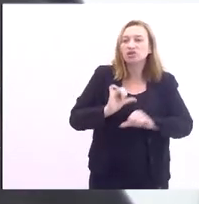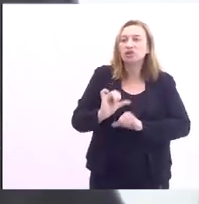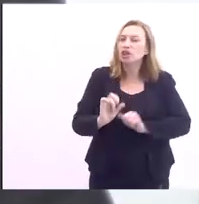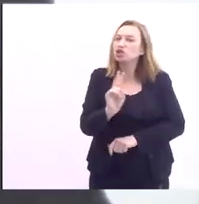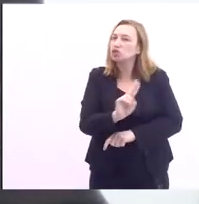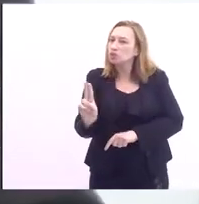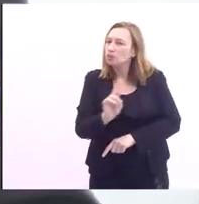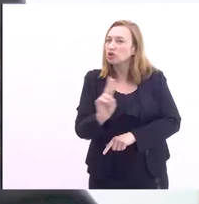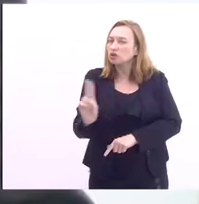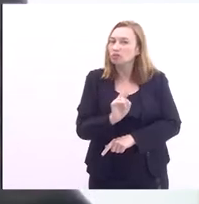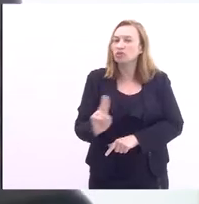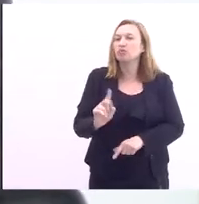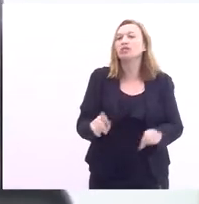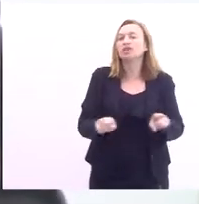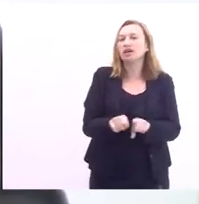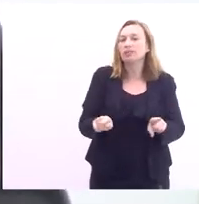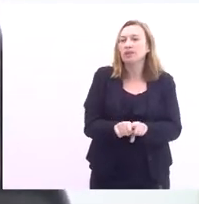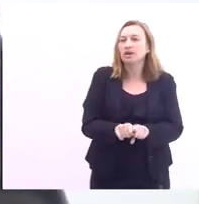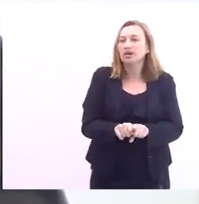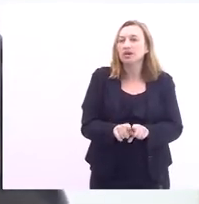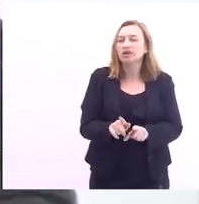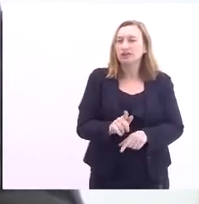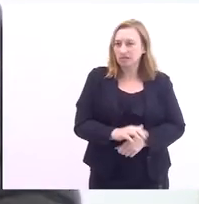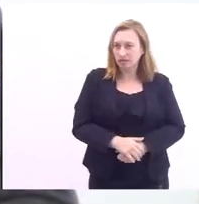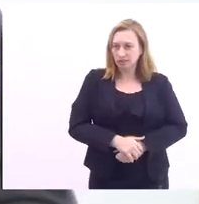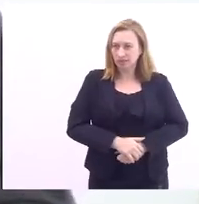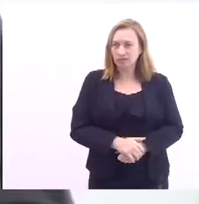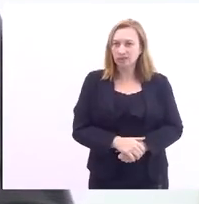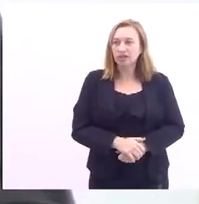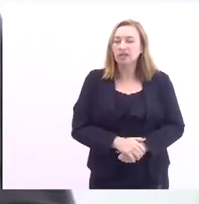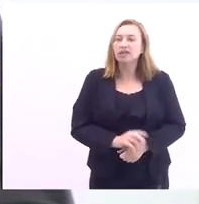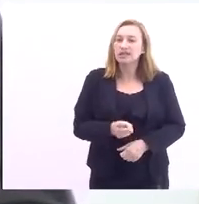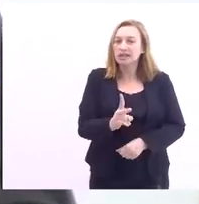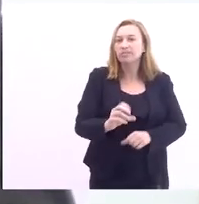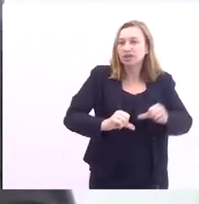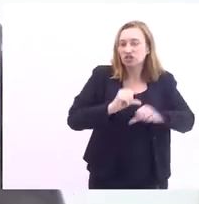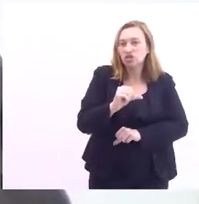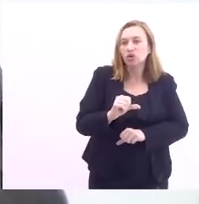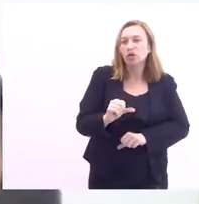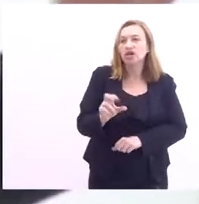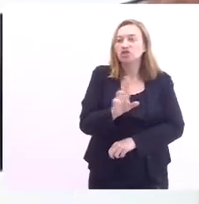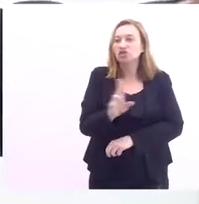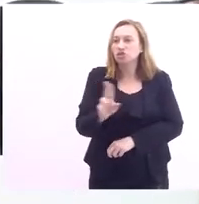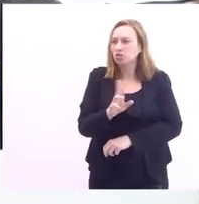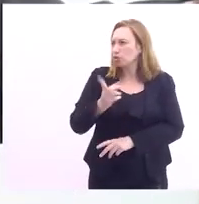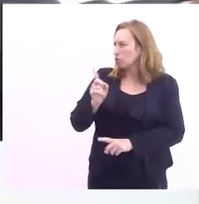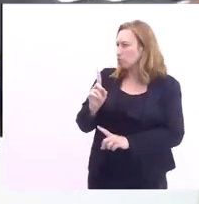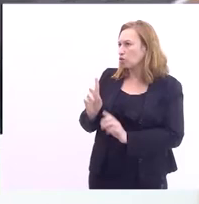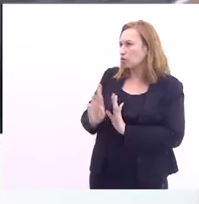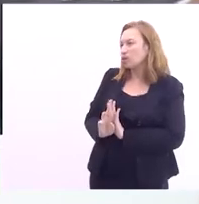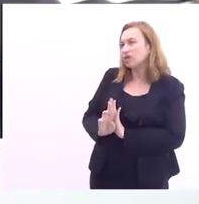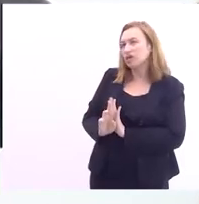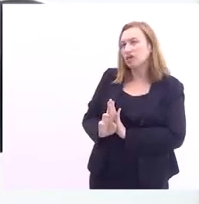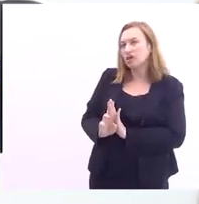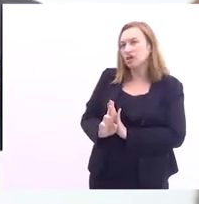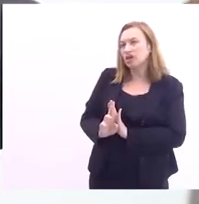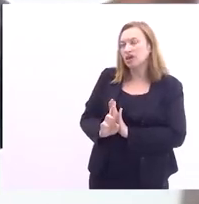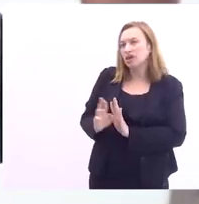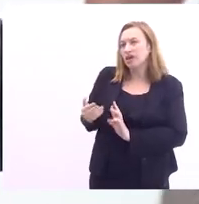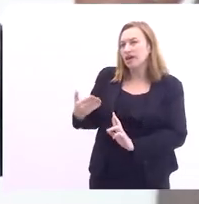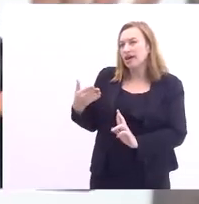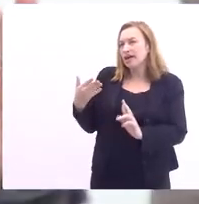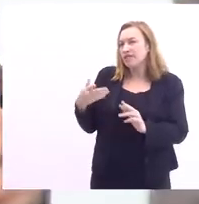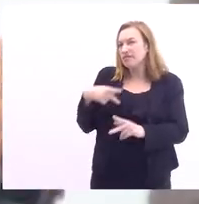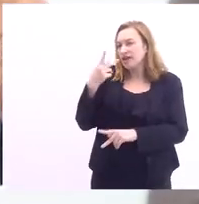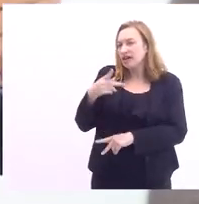nome. Porque quando cai no descrédito, troca de nome. Não estou me referindo a